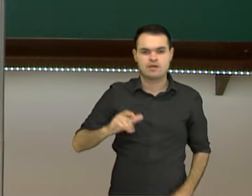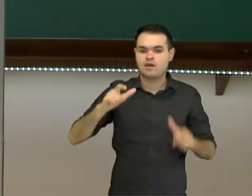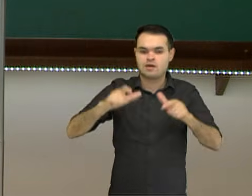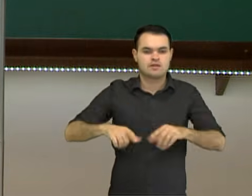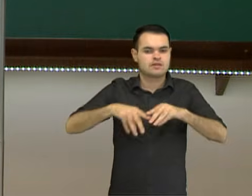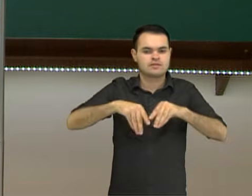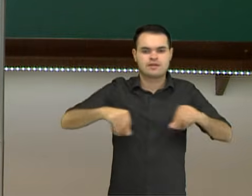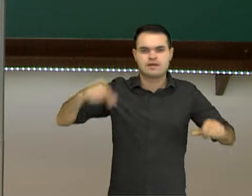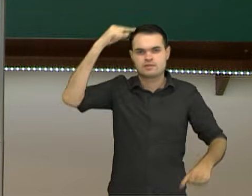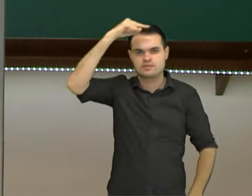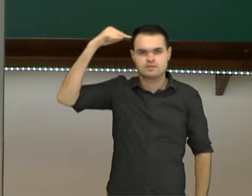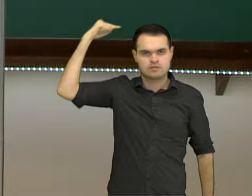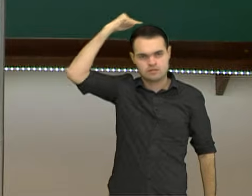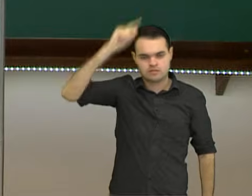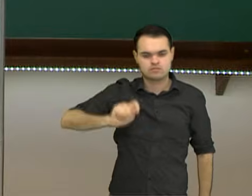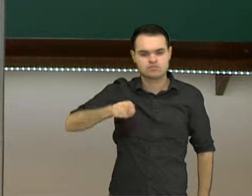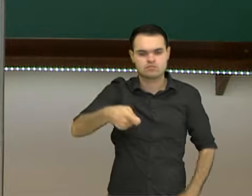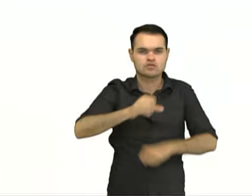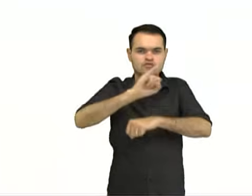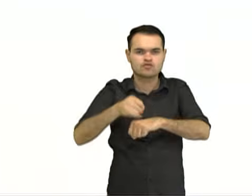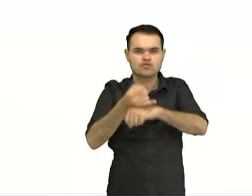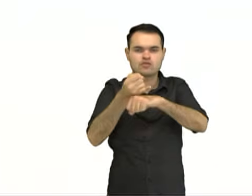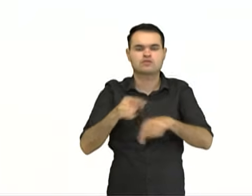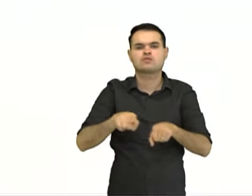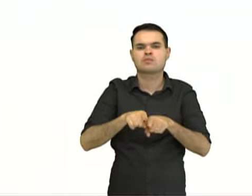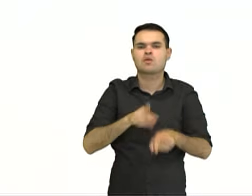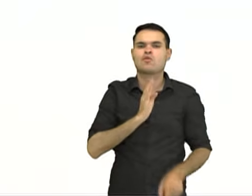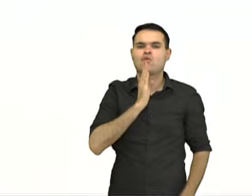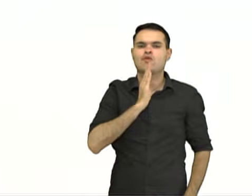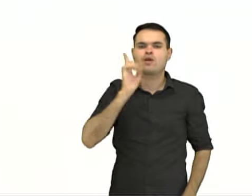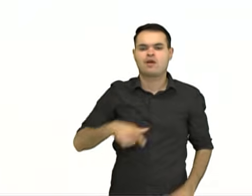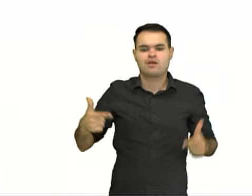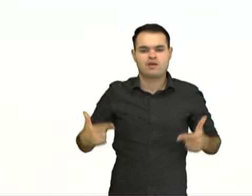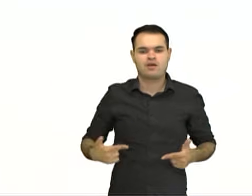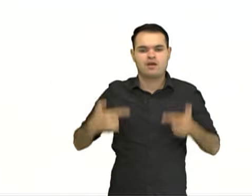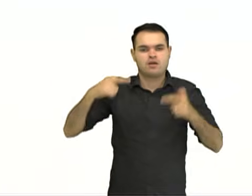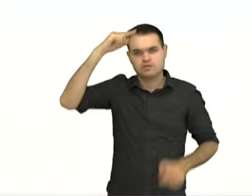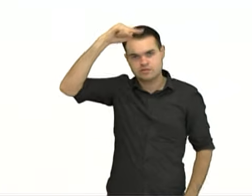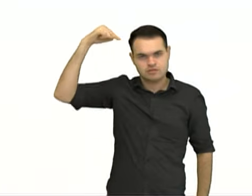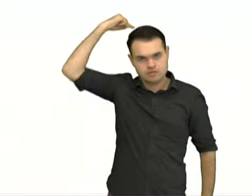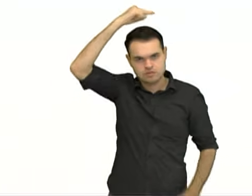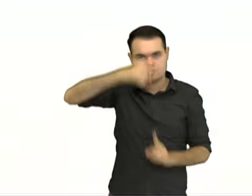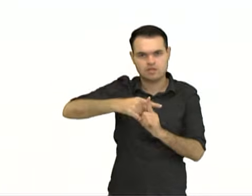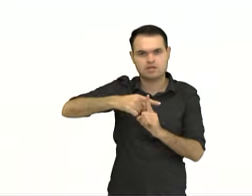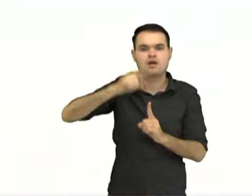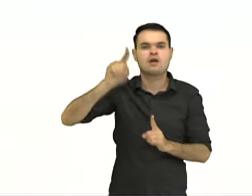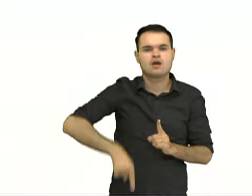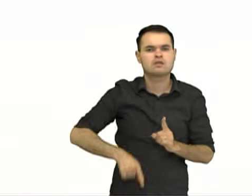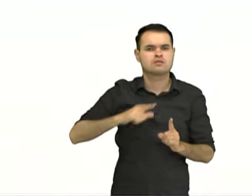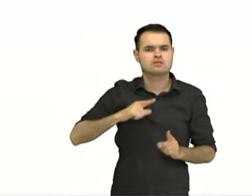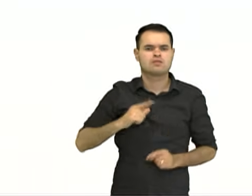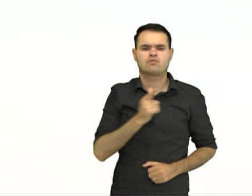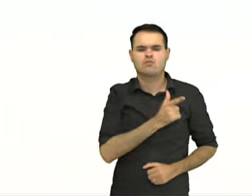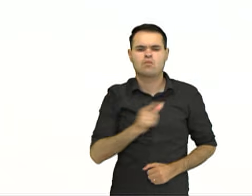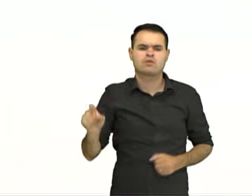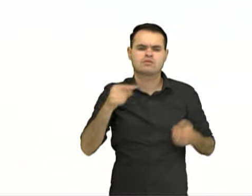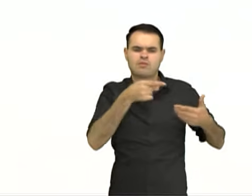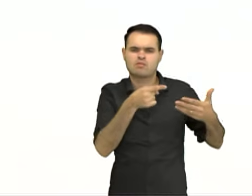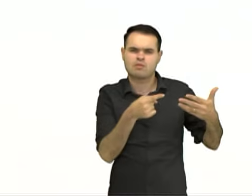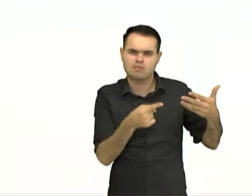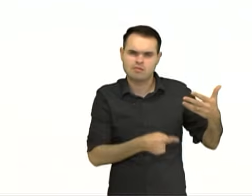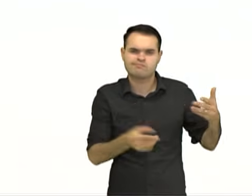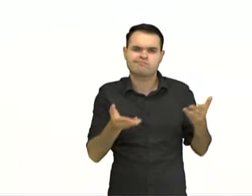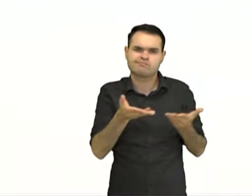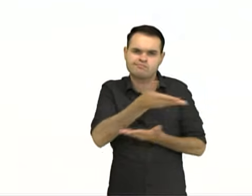a cidade de Jerusalém. Conhecida também como Guerra Santa, essas cruzadas tiveram outras causas